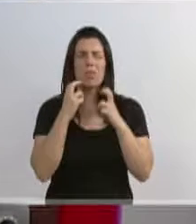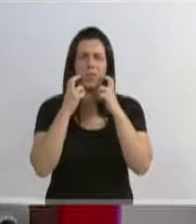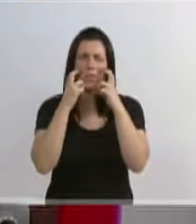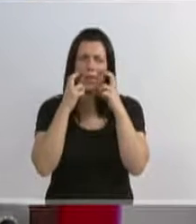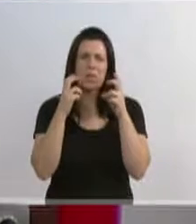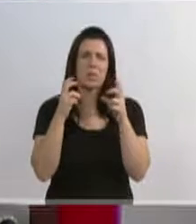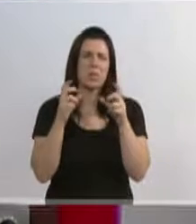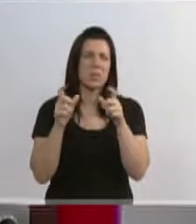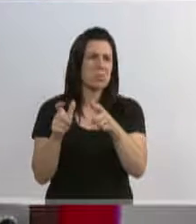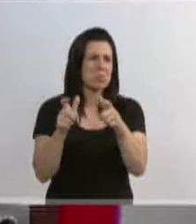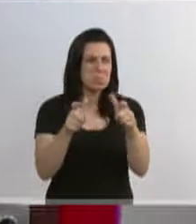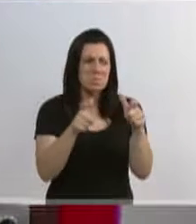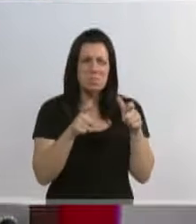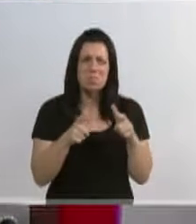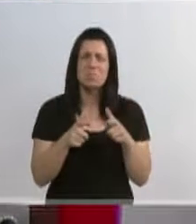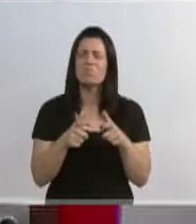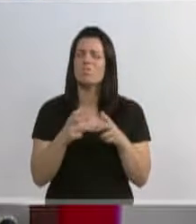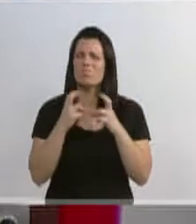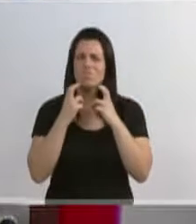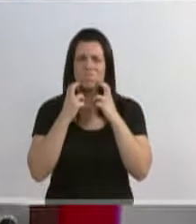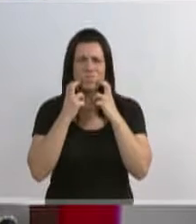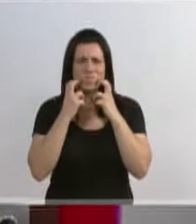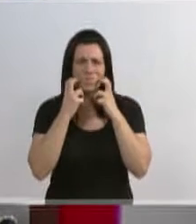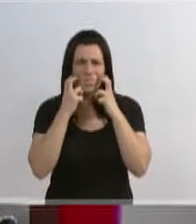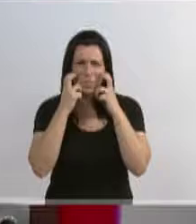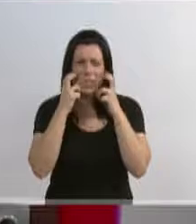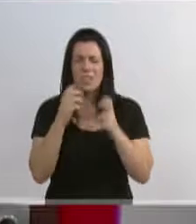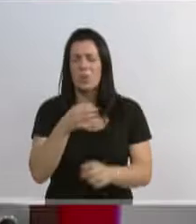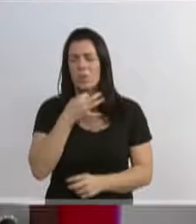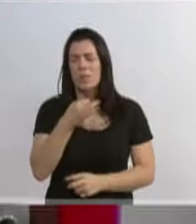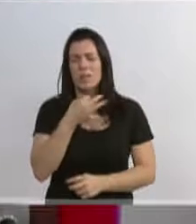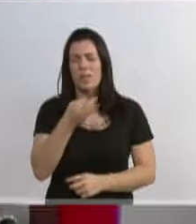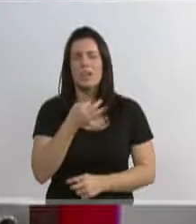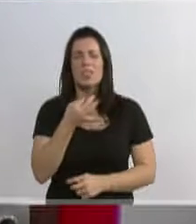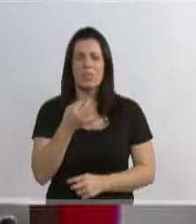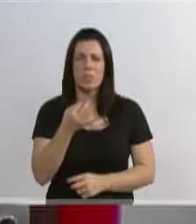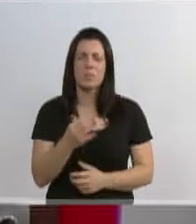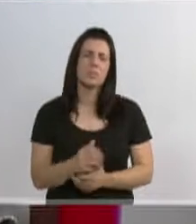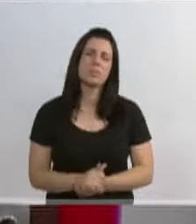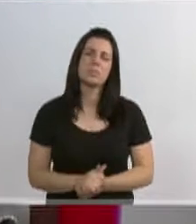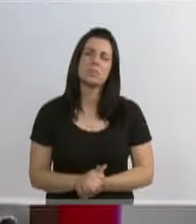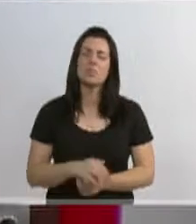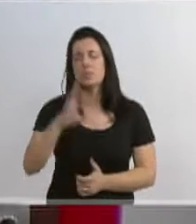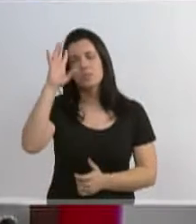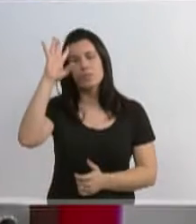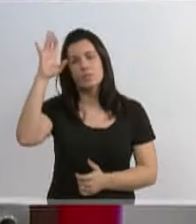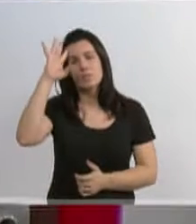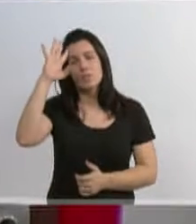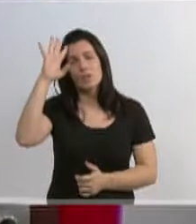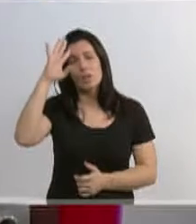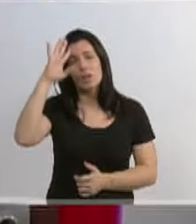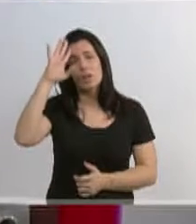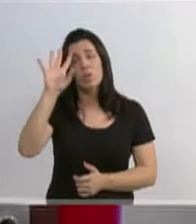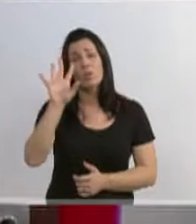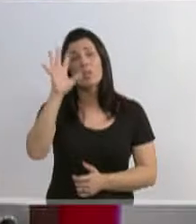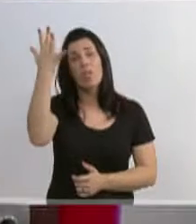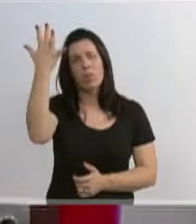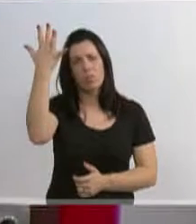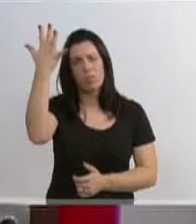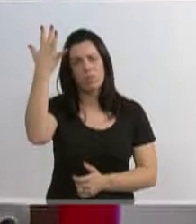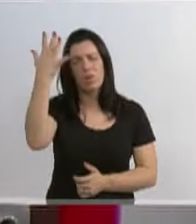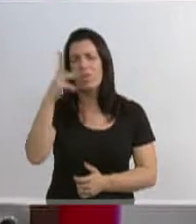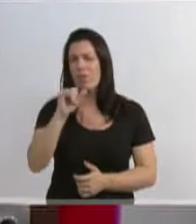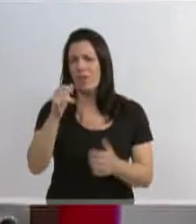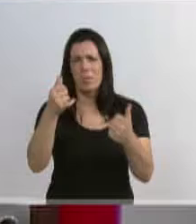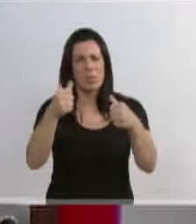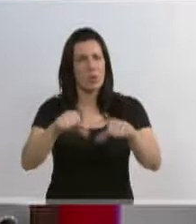na Jacob Nash, está uma vergonha essas obras ali, do jeito que está andando. Imagina agora com esse tempo, obviamente só piorou a situação. Essas